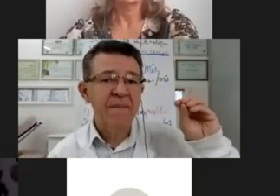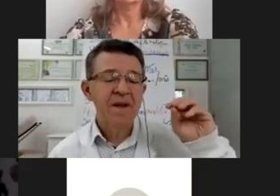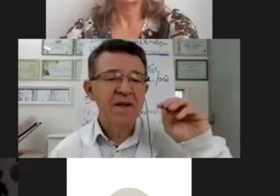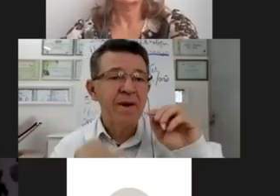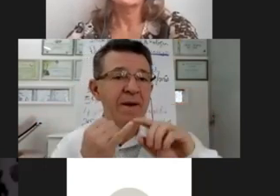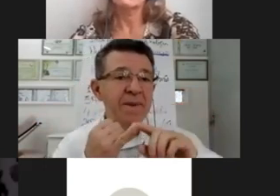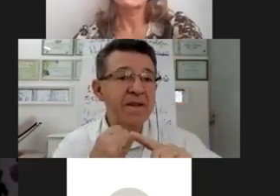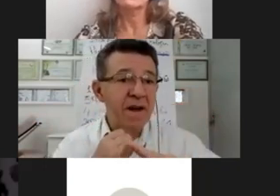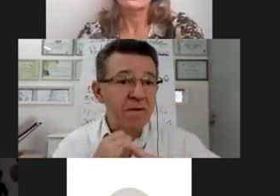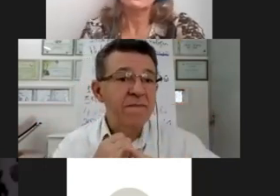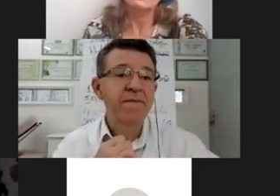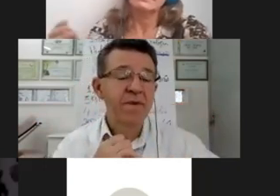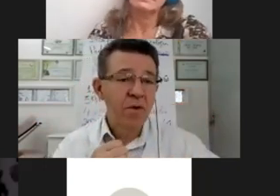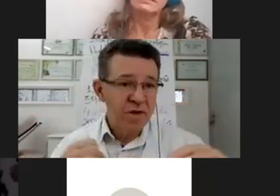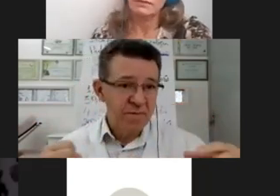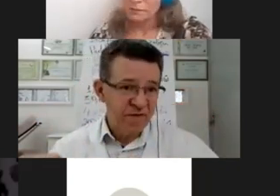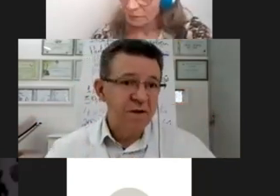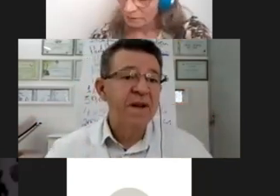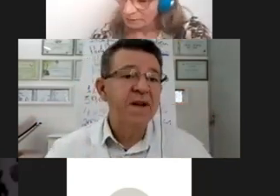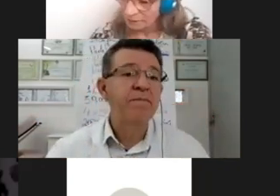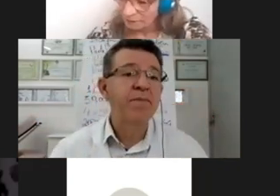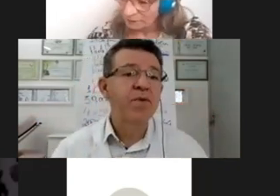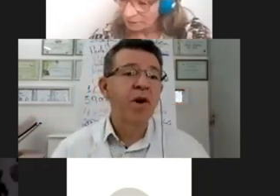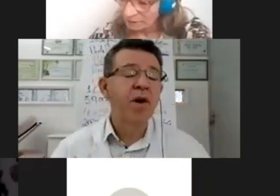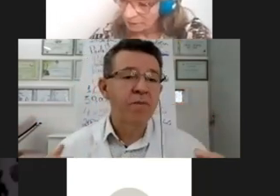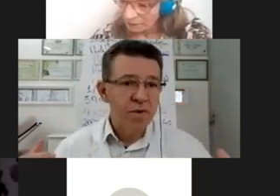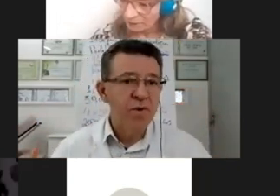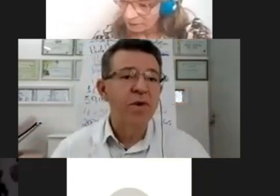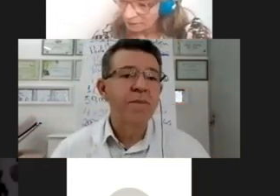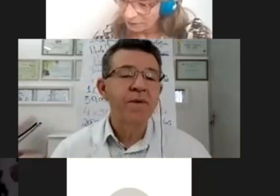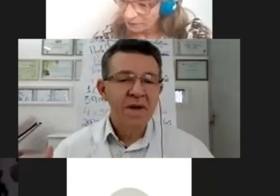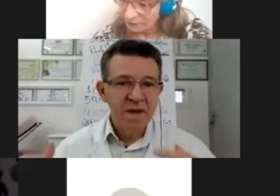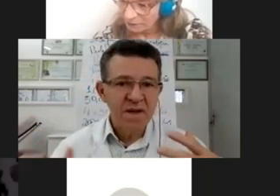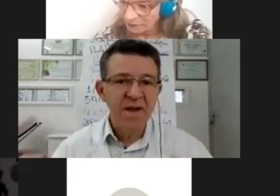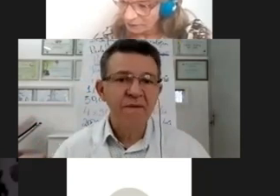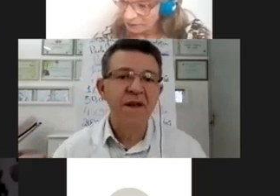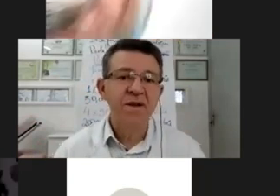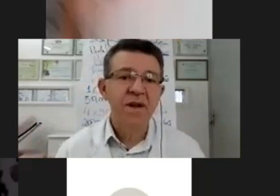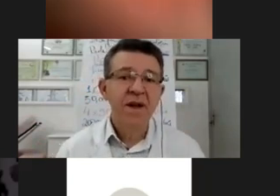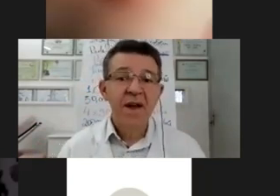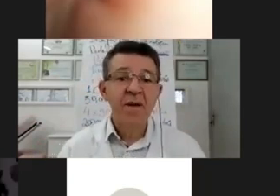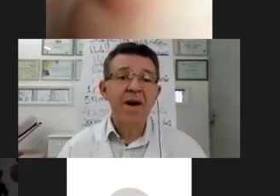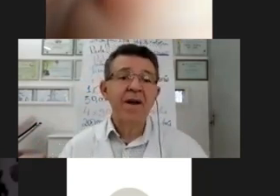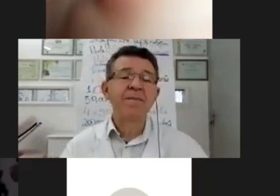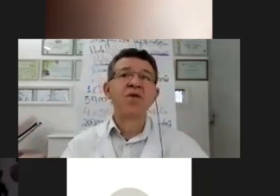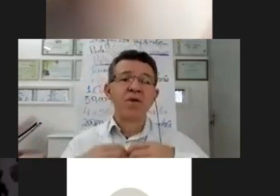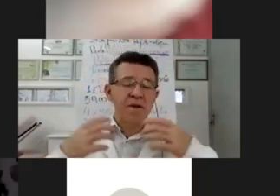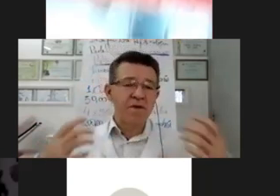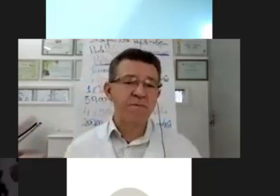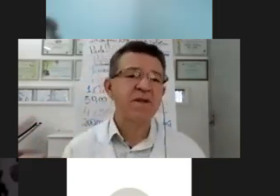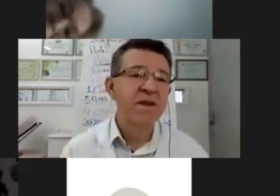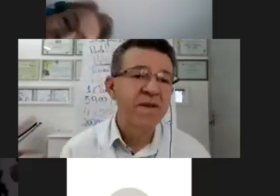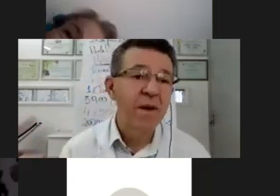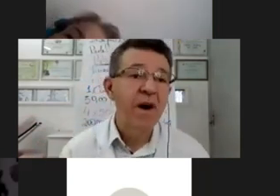trabalha. Trabalha perdão, como fazer o perdão para o órgão, para o corpo e seguir em frente. É uma aula